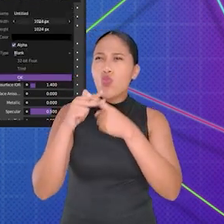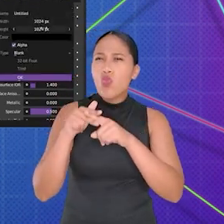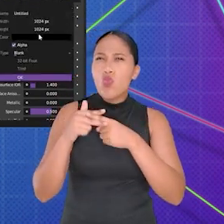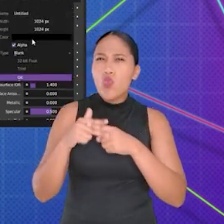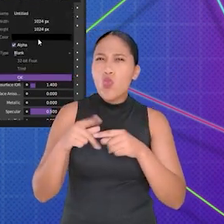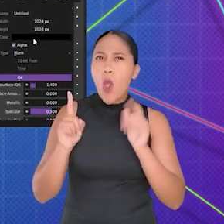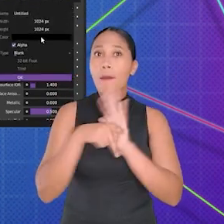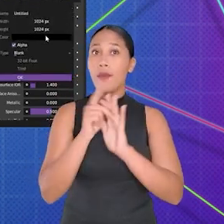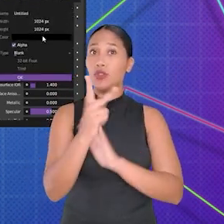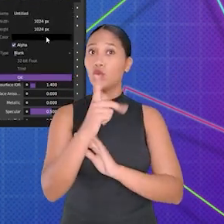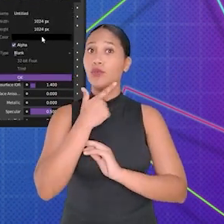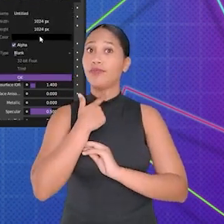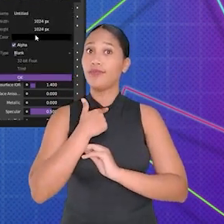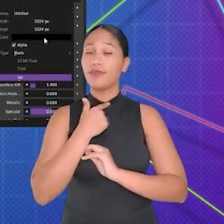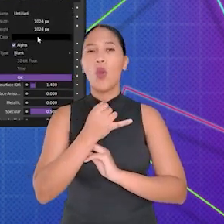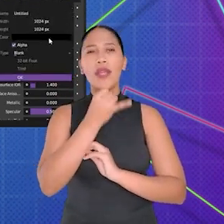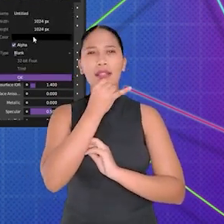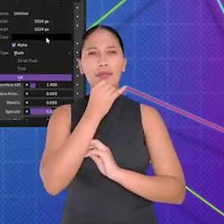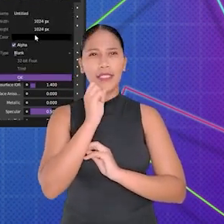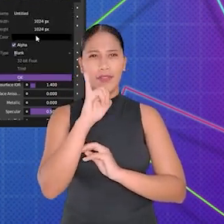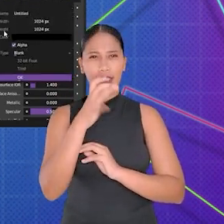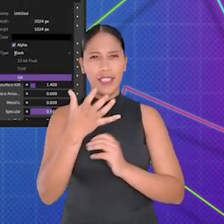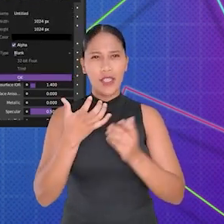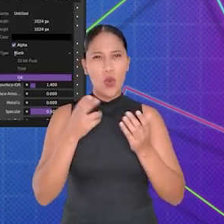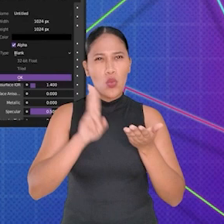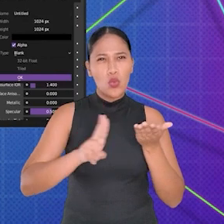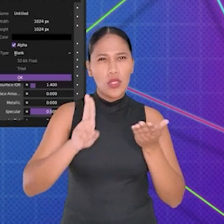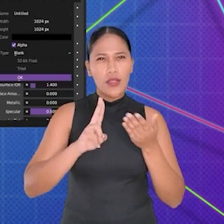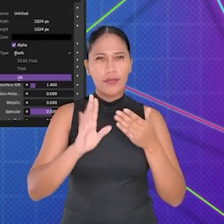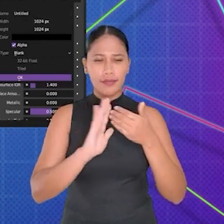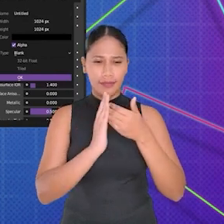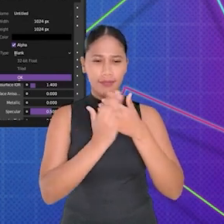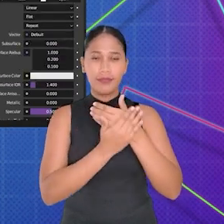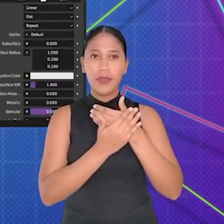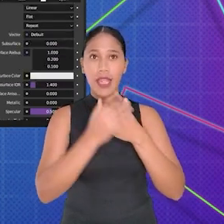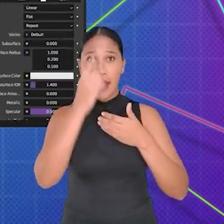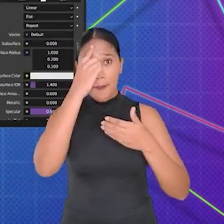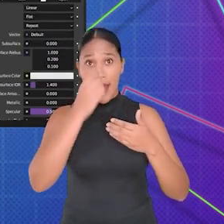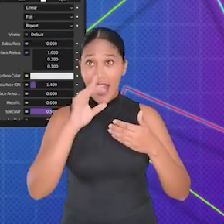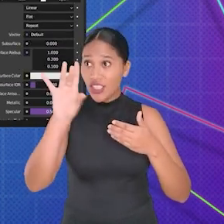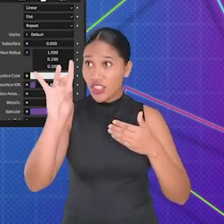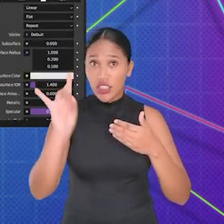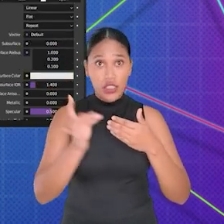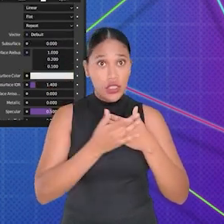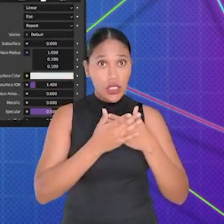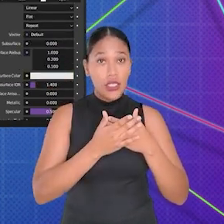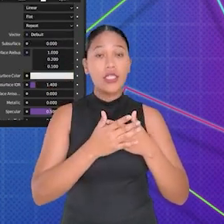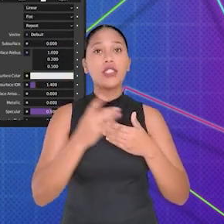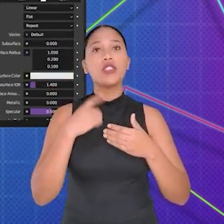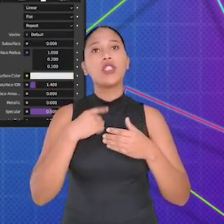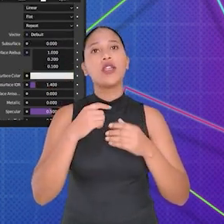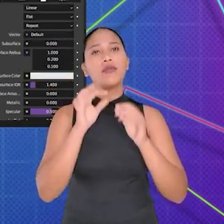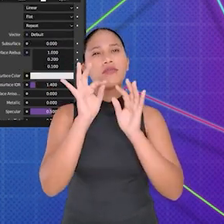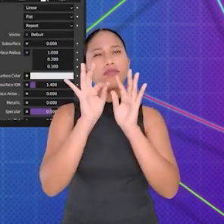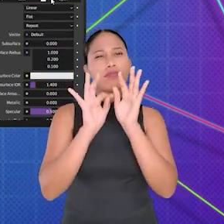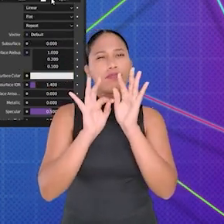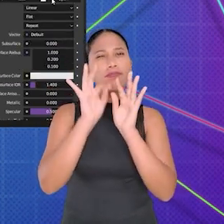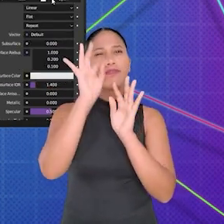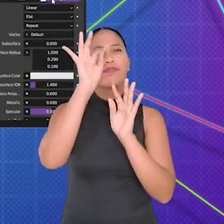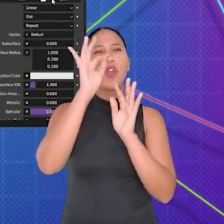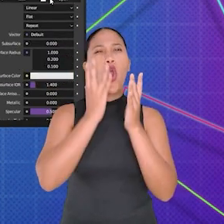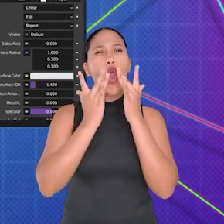uma textura de imagem, selecione a imagem desejada e ajuste a escala de textura, a intensidade da cor, a transparência e outros